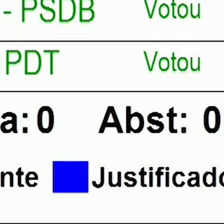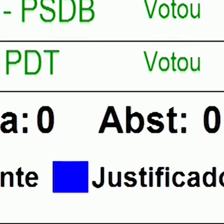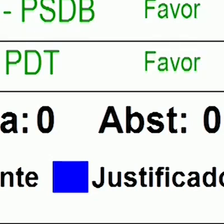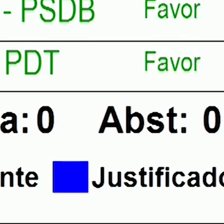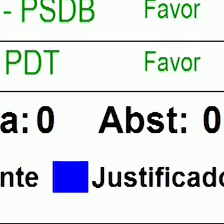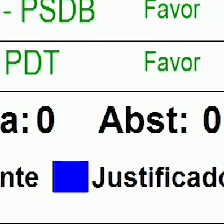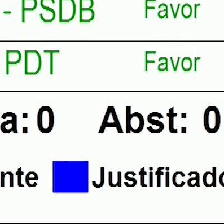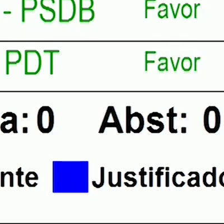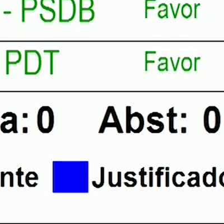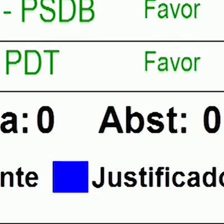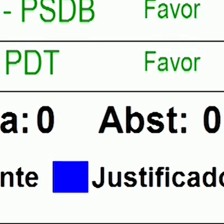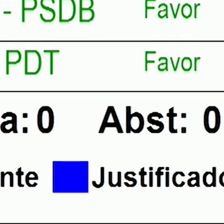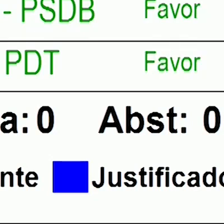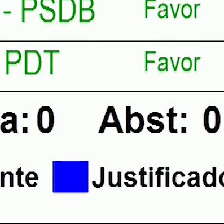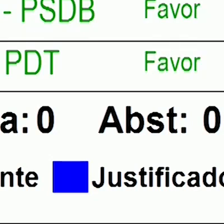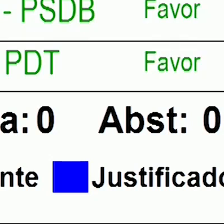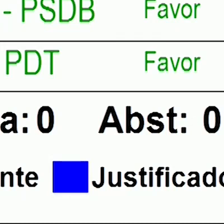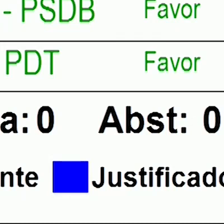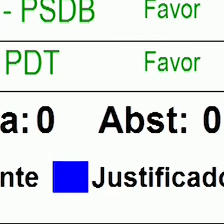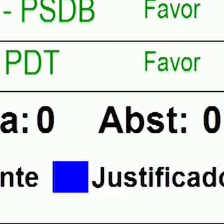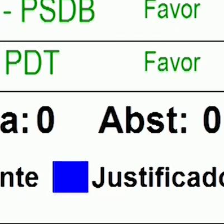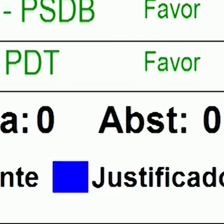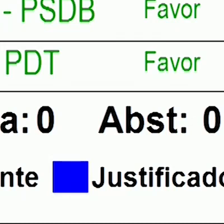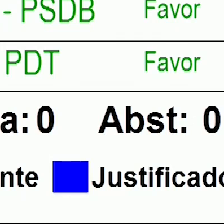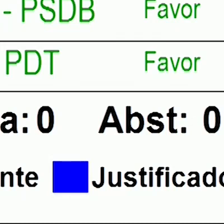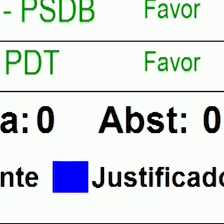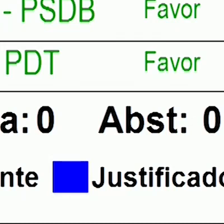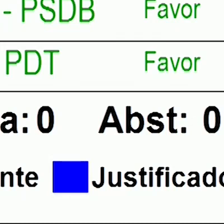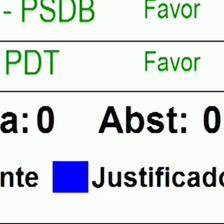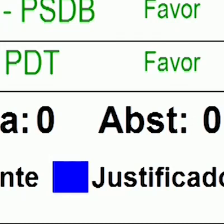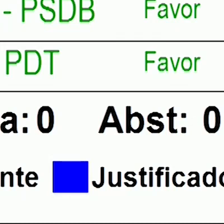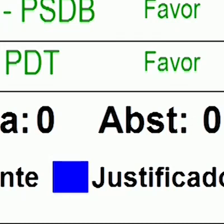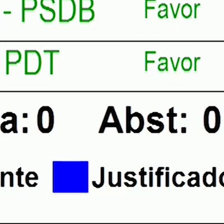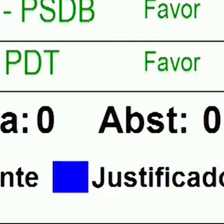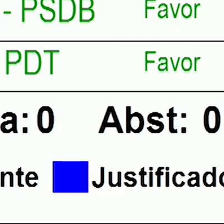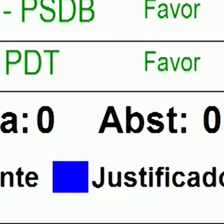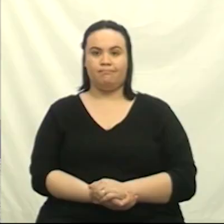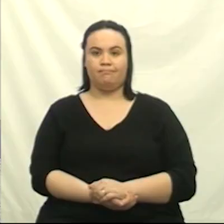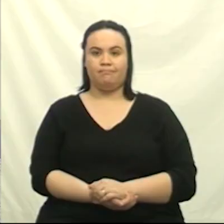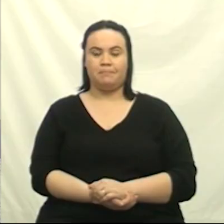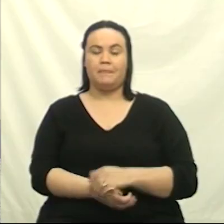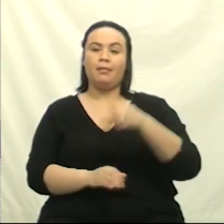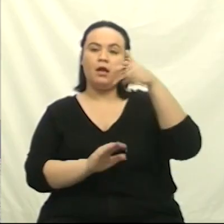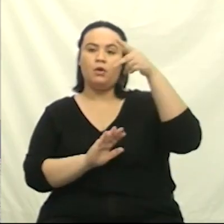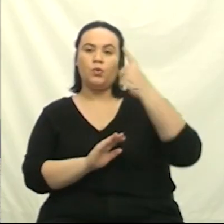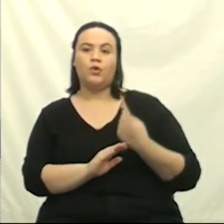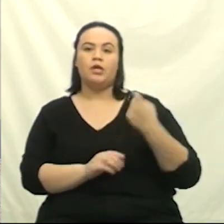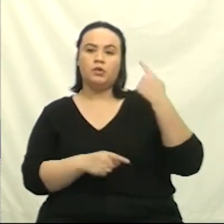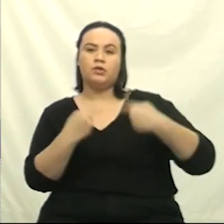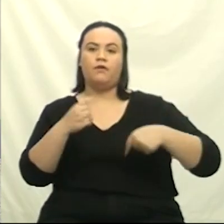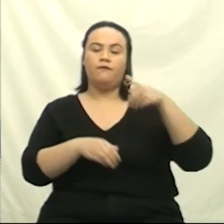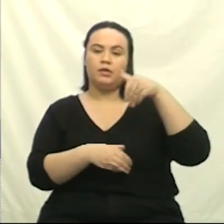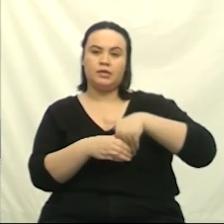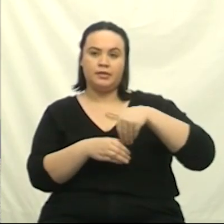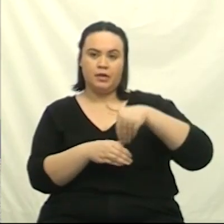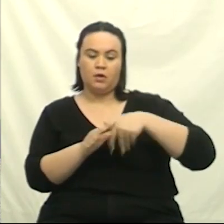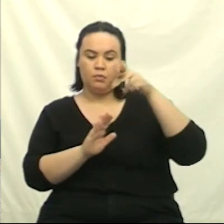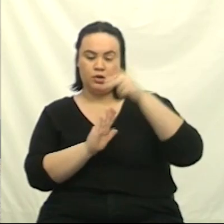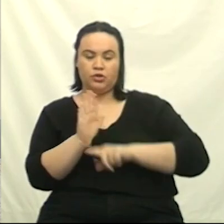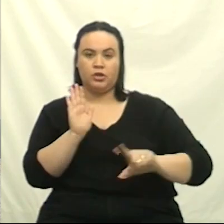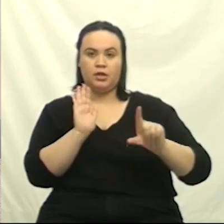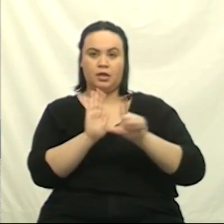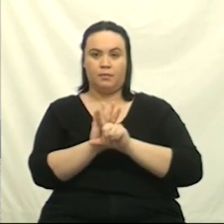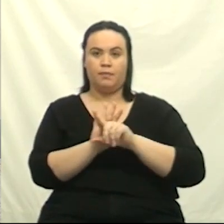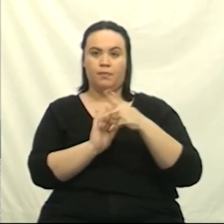o projeto foi aprovado por unanimidade em única discussão e votação o projeto de lei